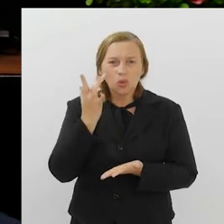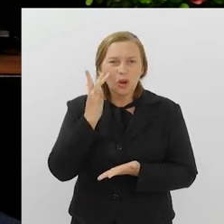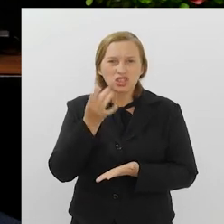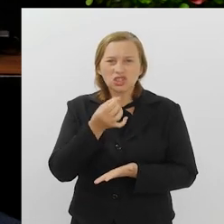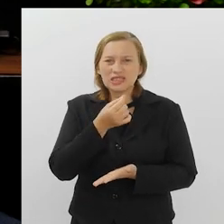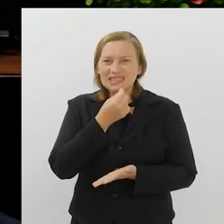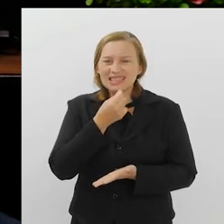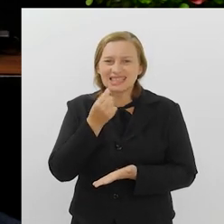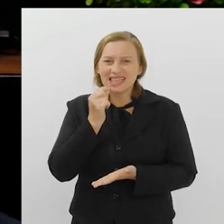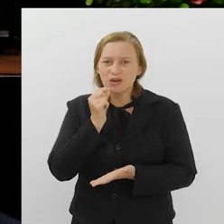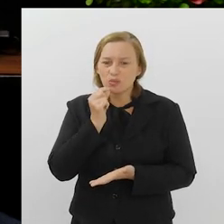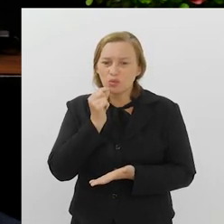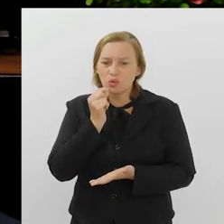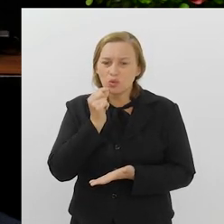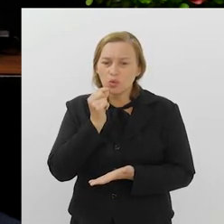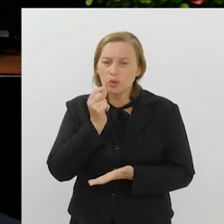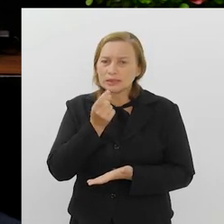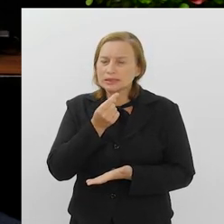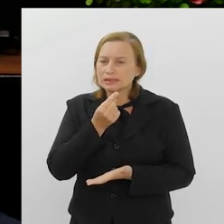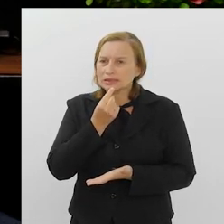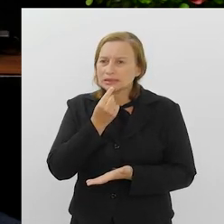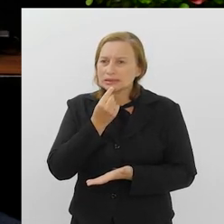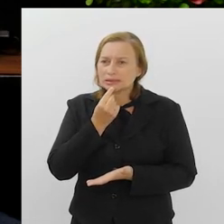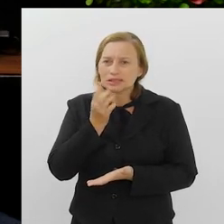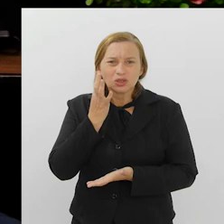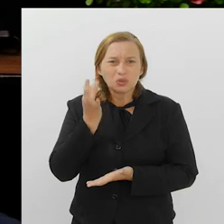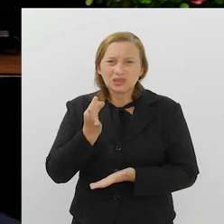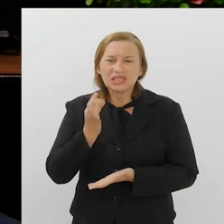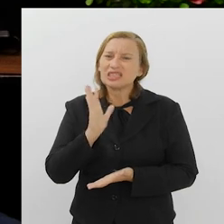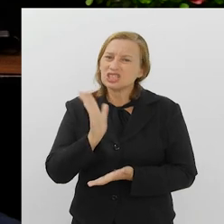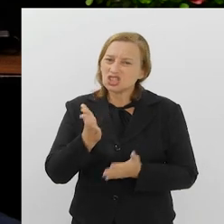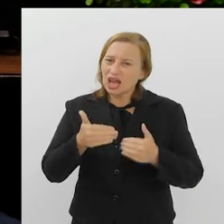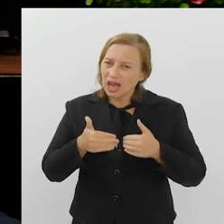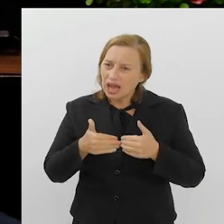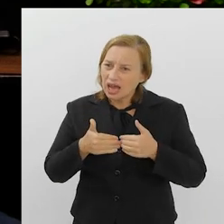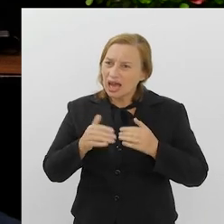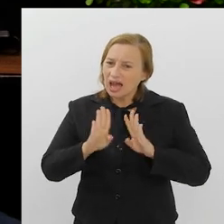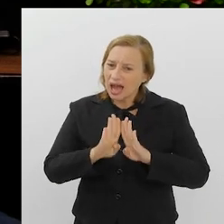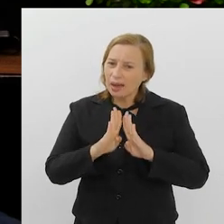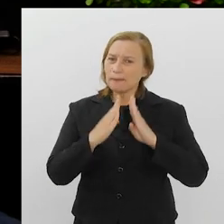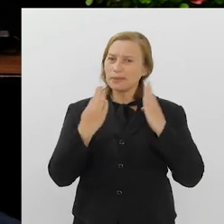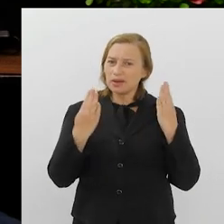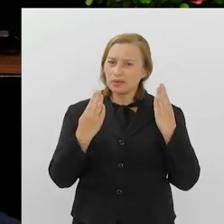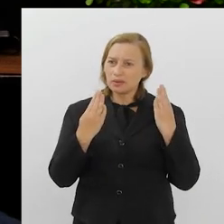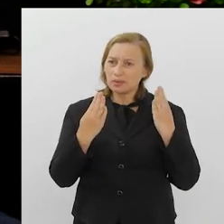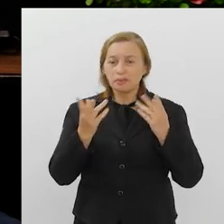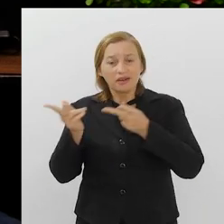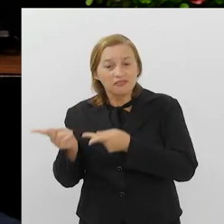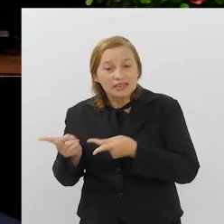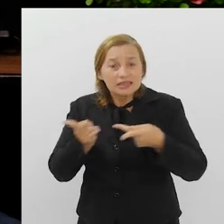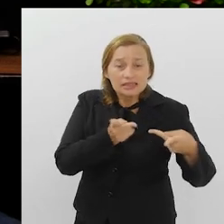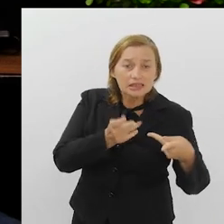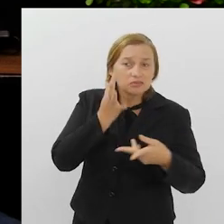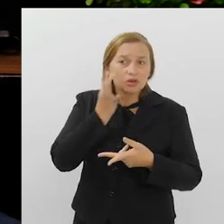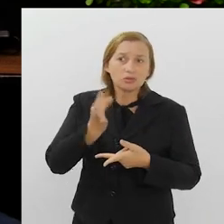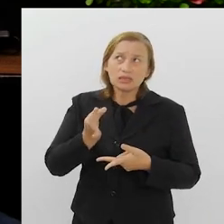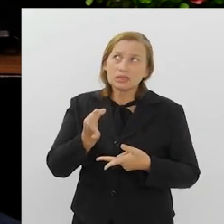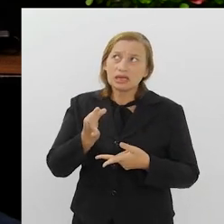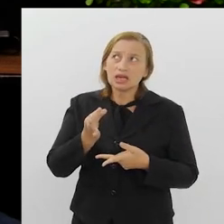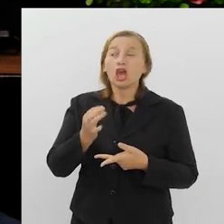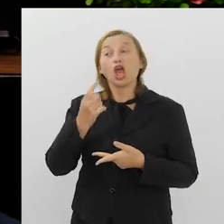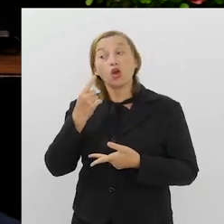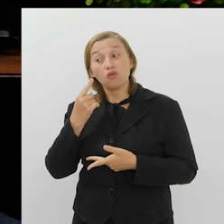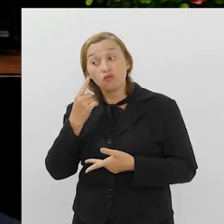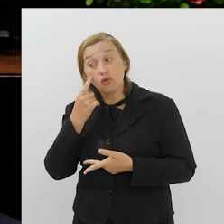setembro Salvo engano em setembro e não sei se já Abril para as visitas né